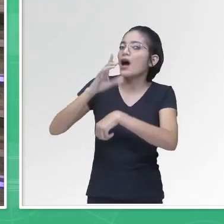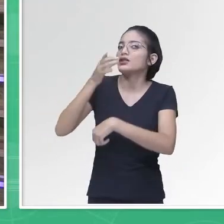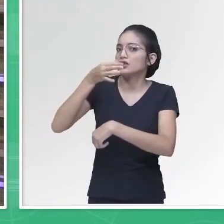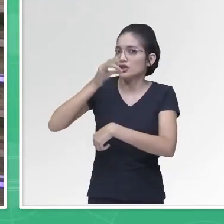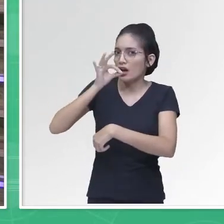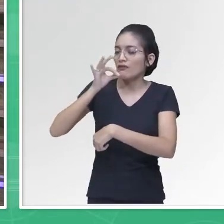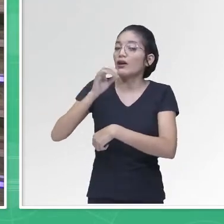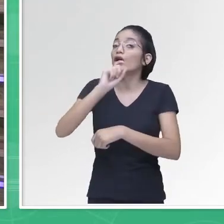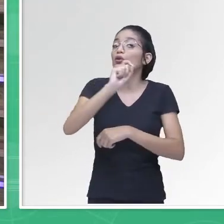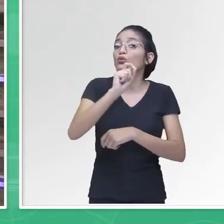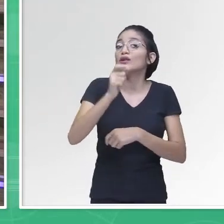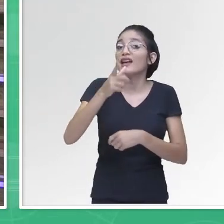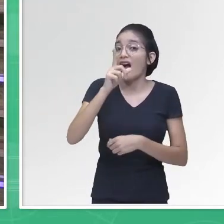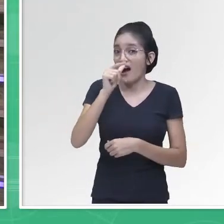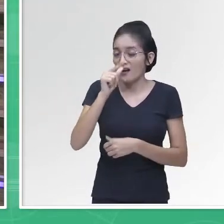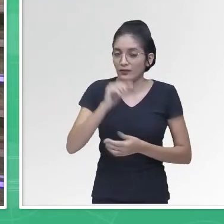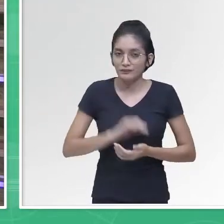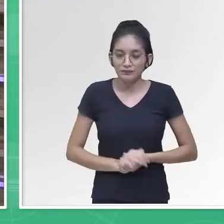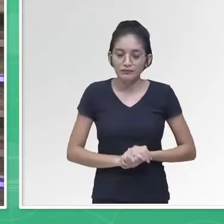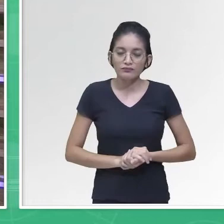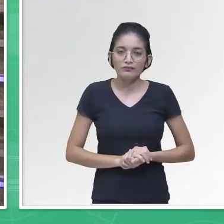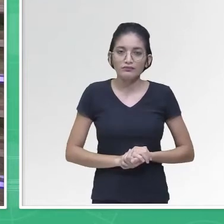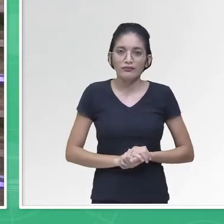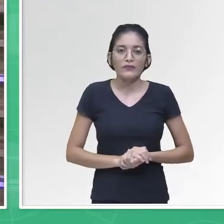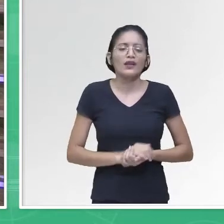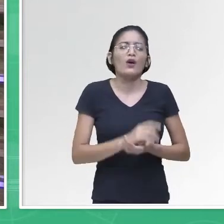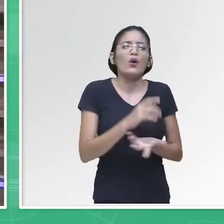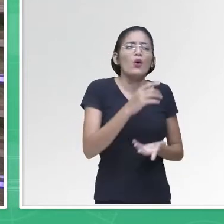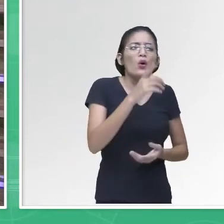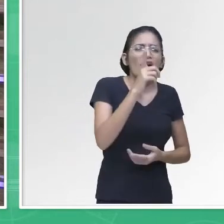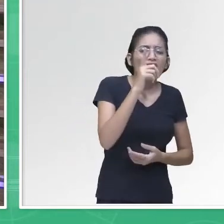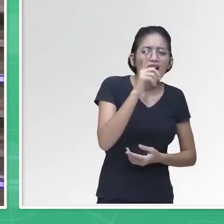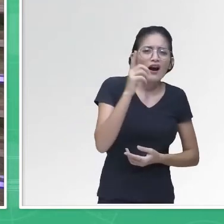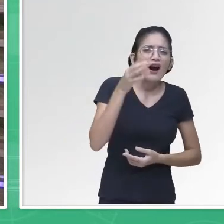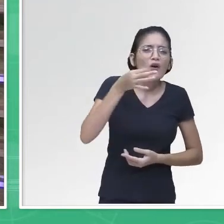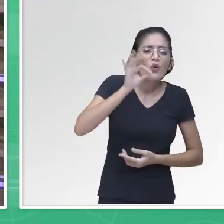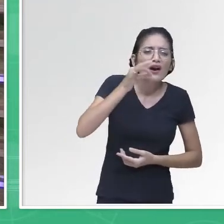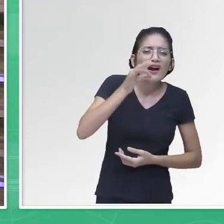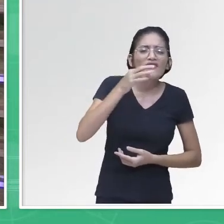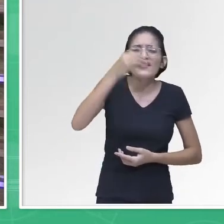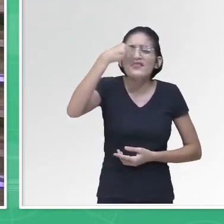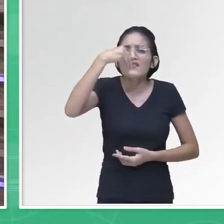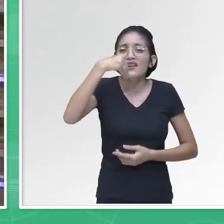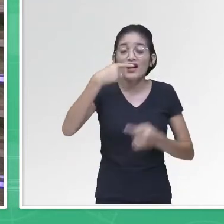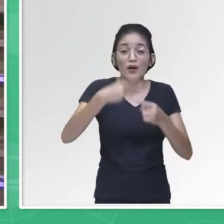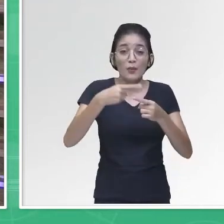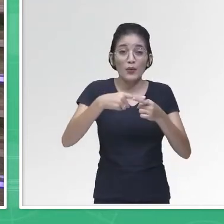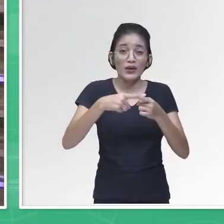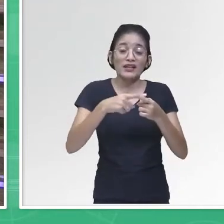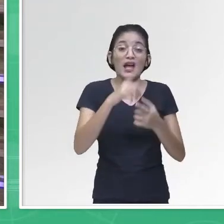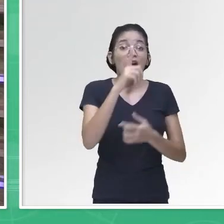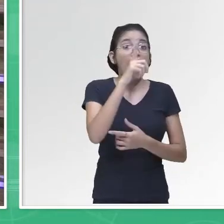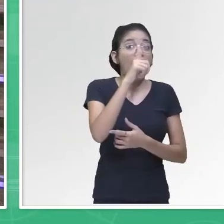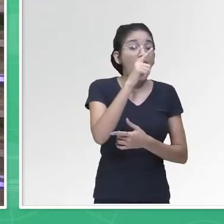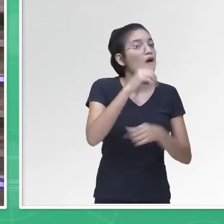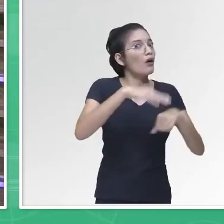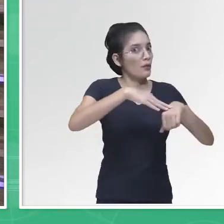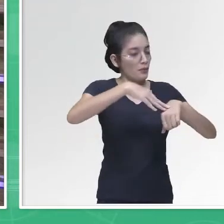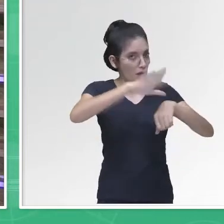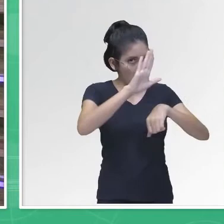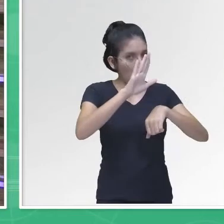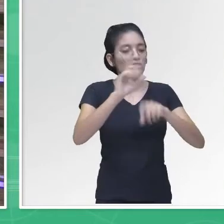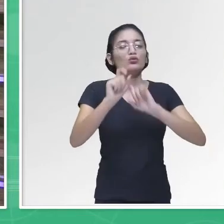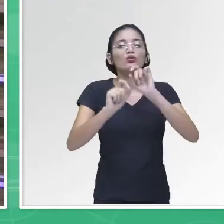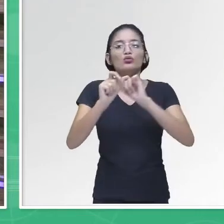solvente. Quando eu falo que o café está fraco, é porque eu tenho mais solvente que